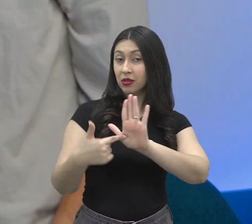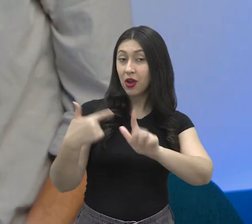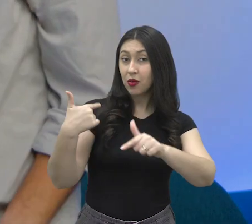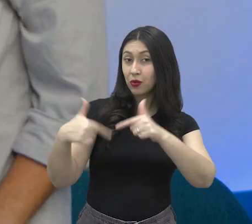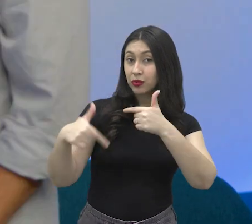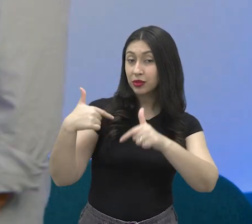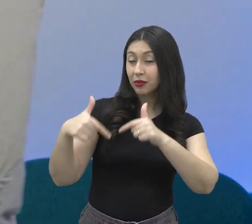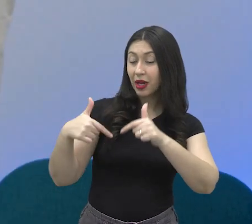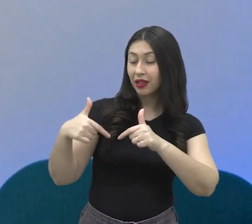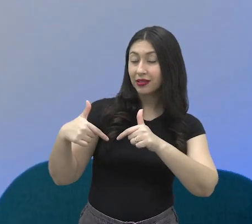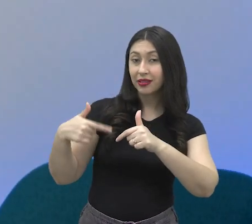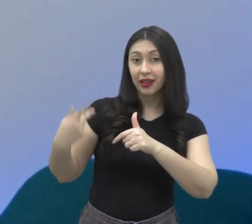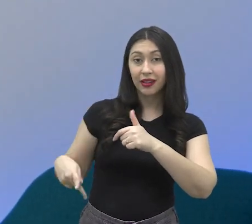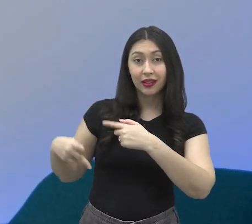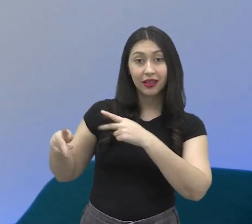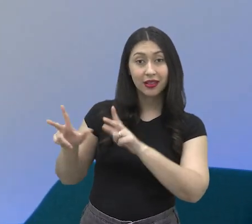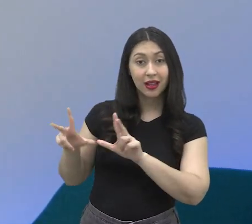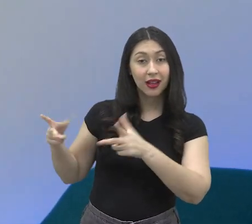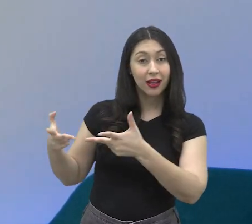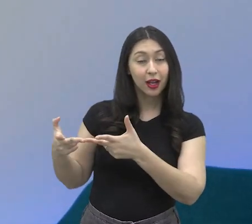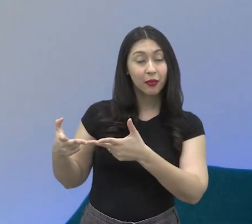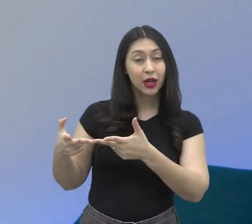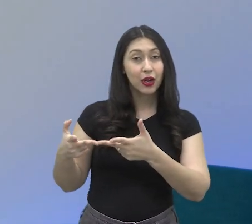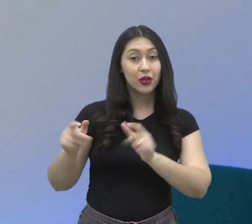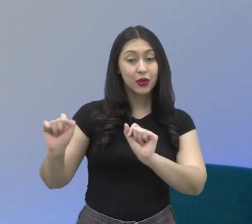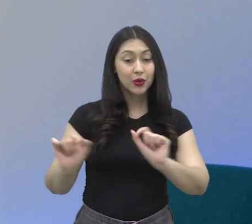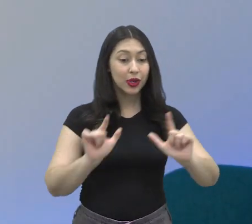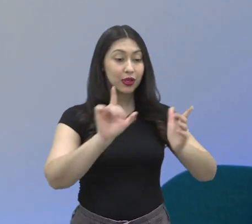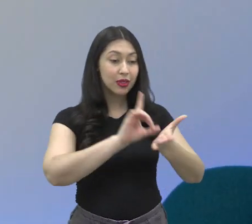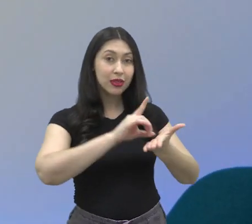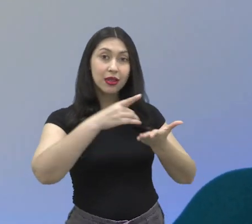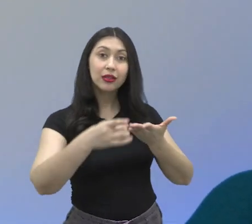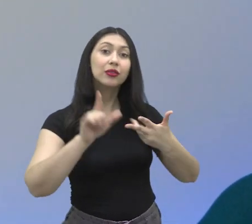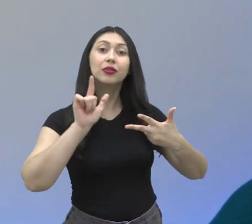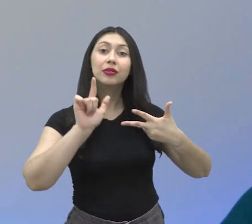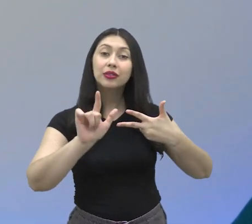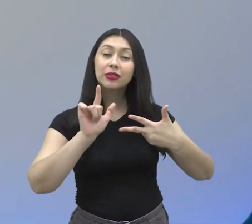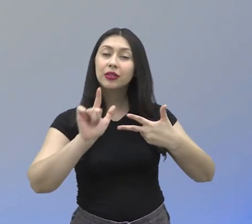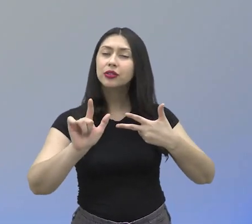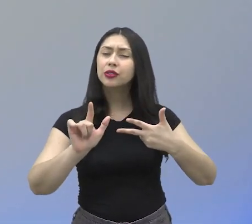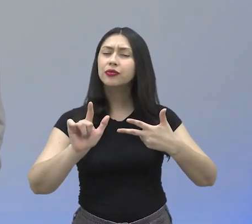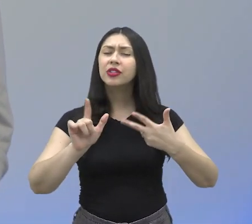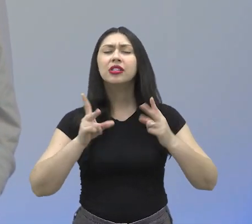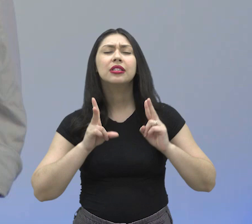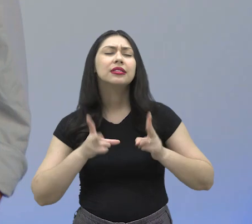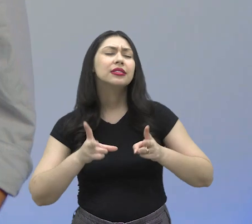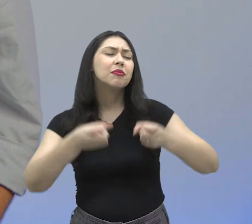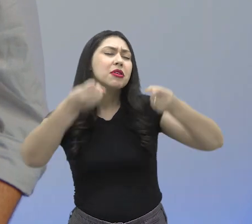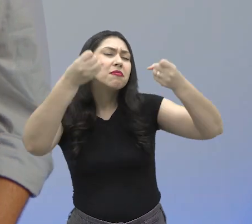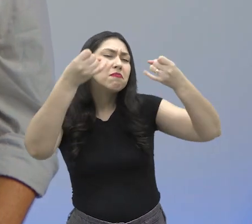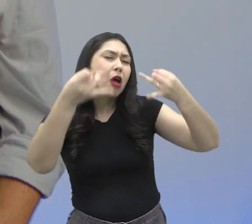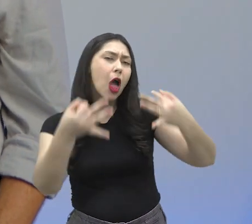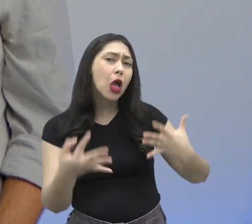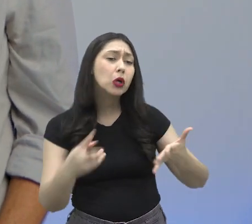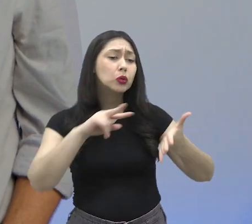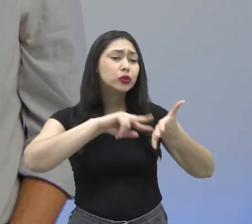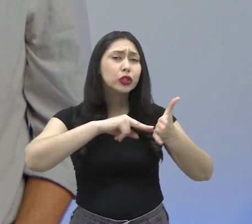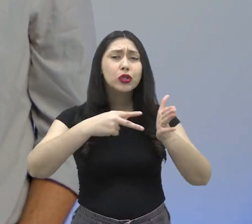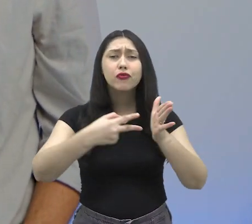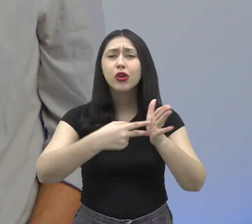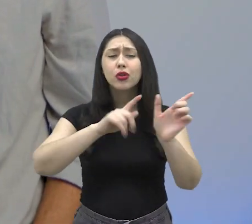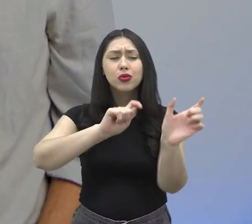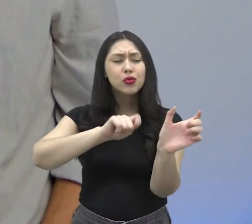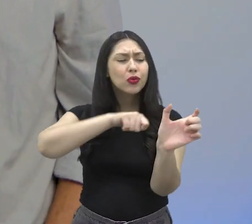trabalhos realizados aqui na Câmara, porque chegou a hora do nosso quadro Dicionário Legislativo. A gente sempre explica o significado de